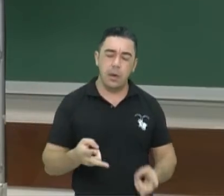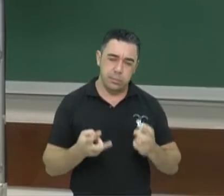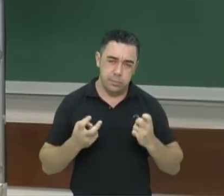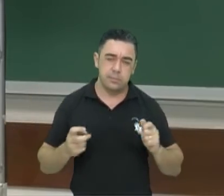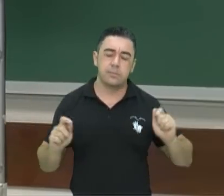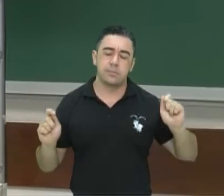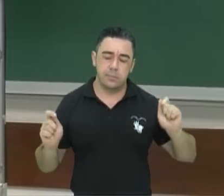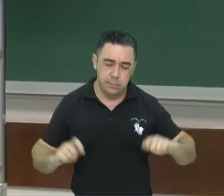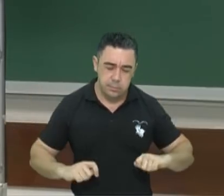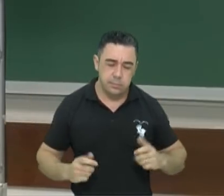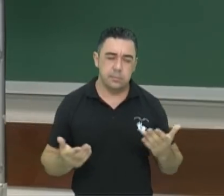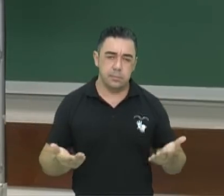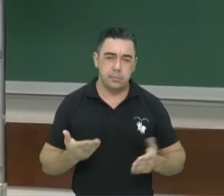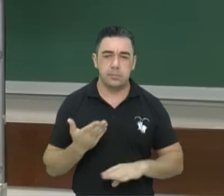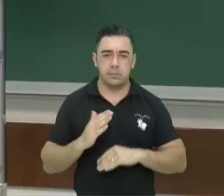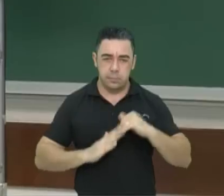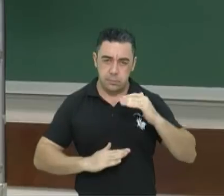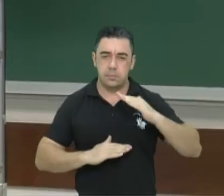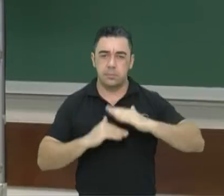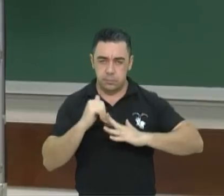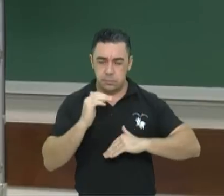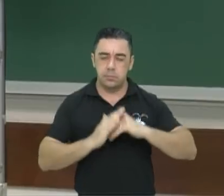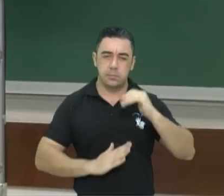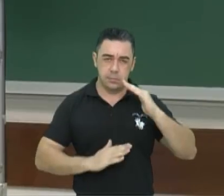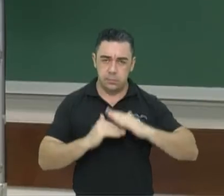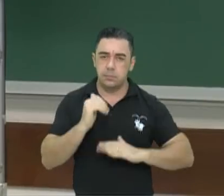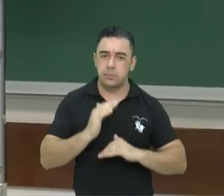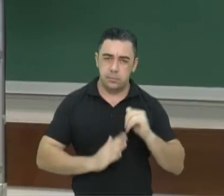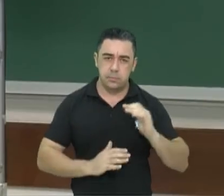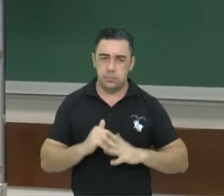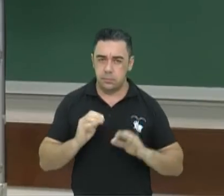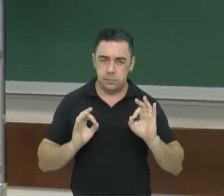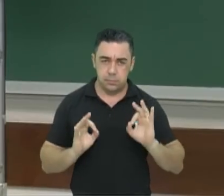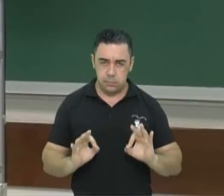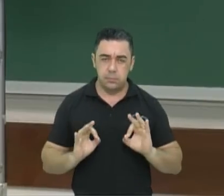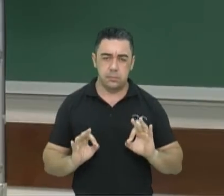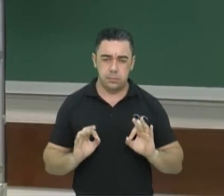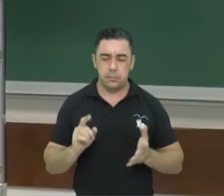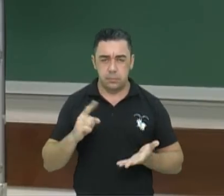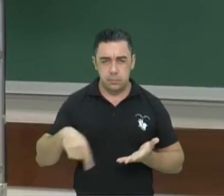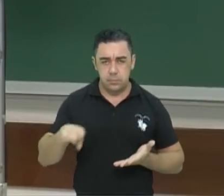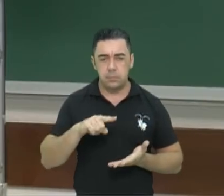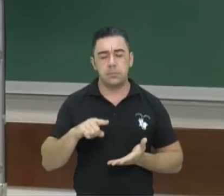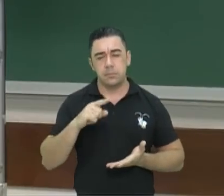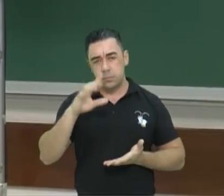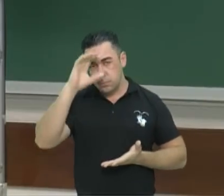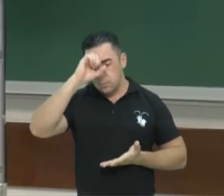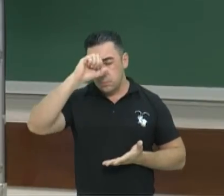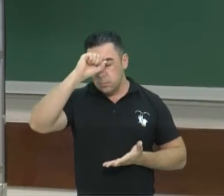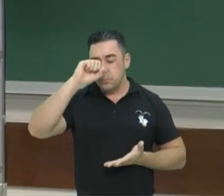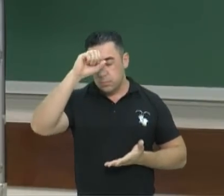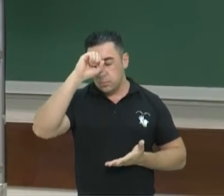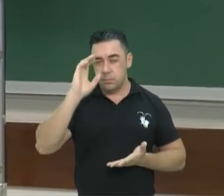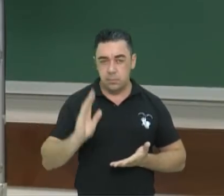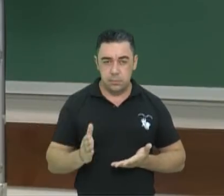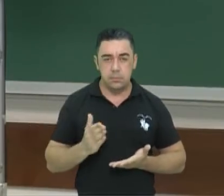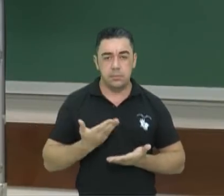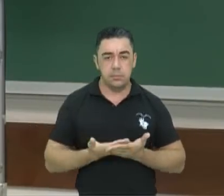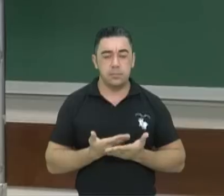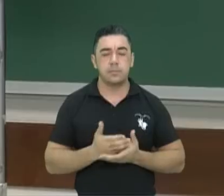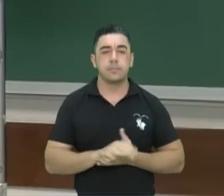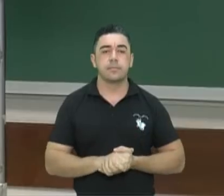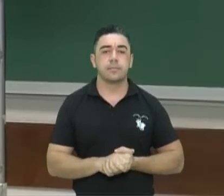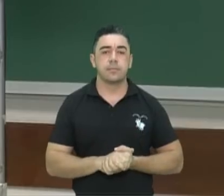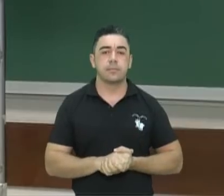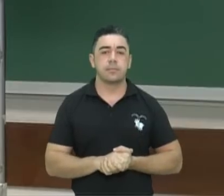observa que realmente você consegue pôr, né, em prática o que você estudou durante a aula,